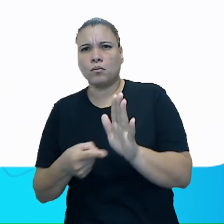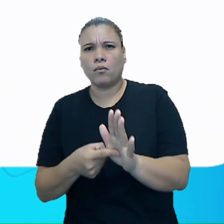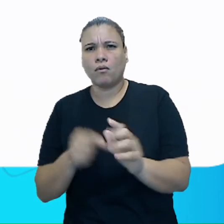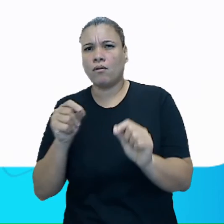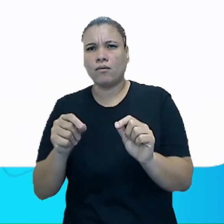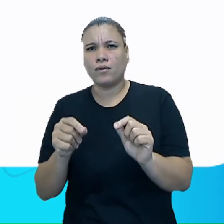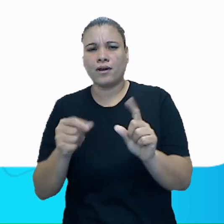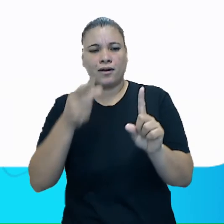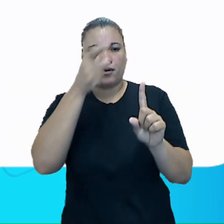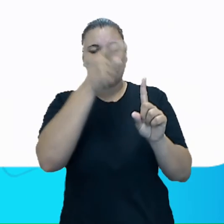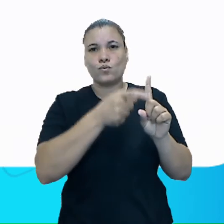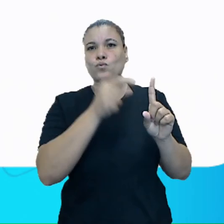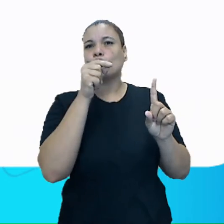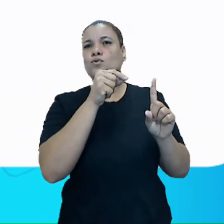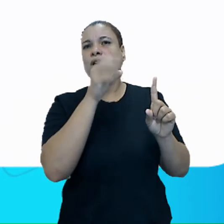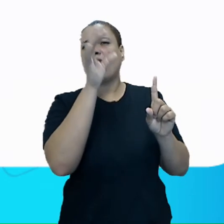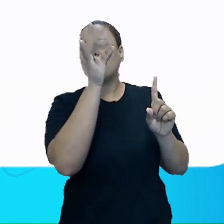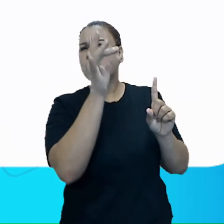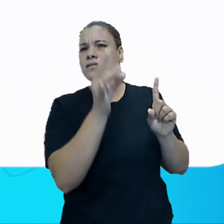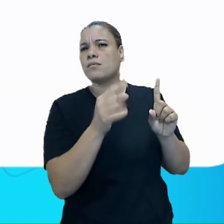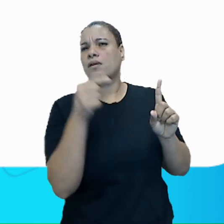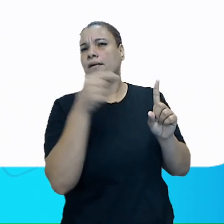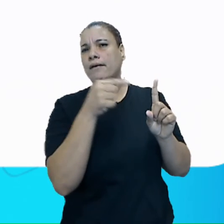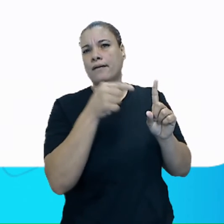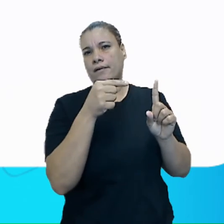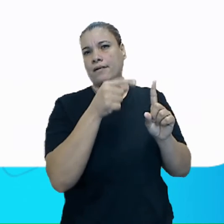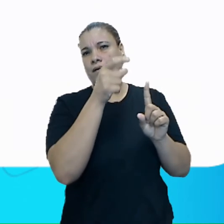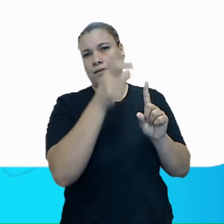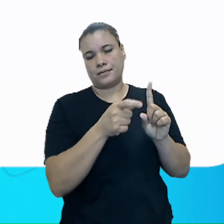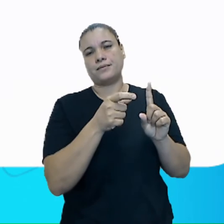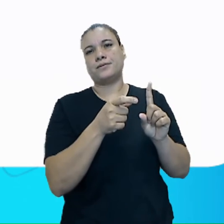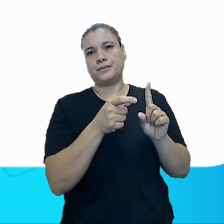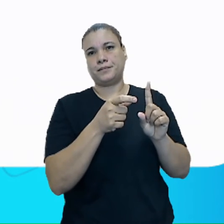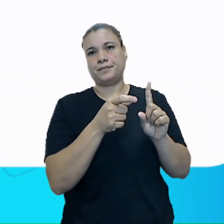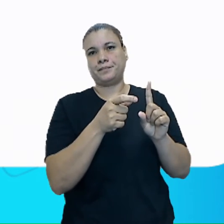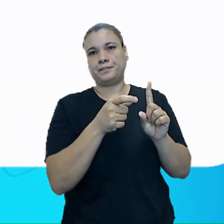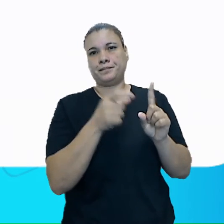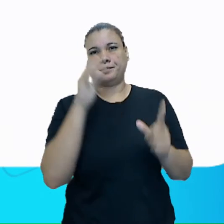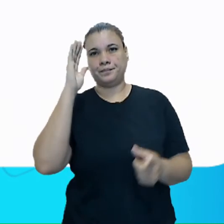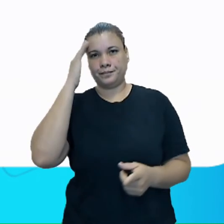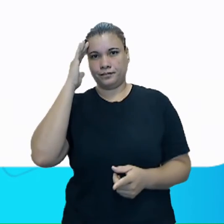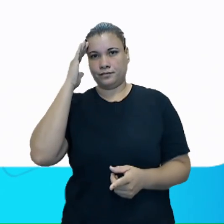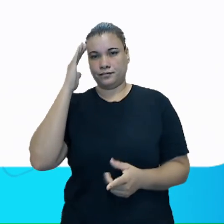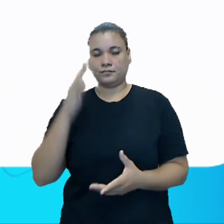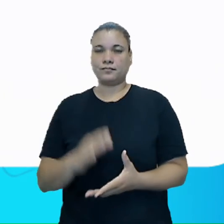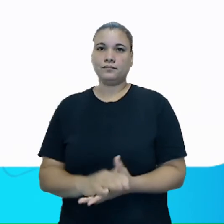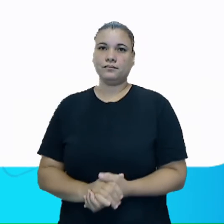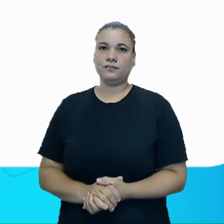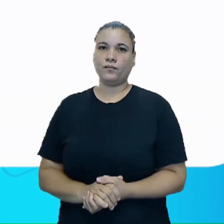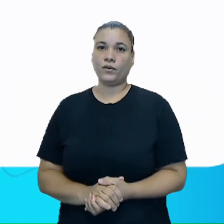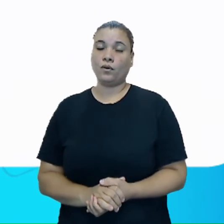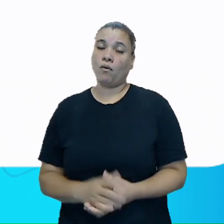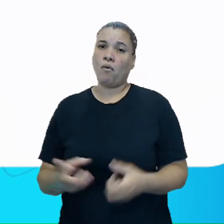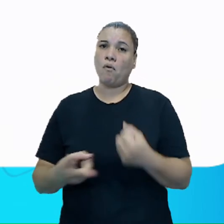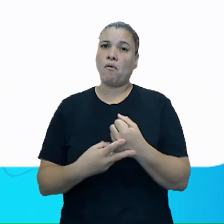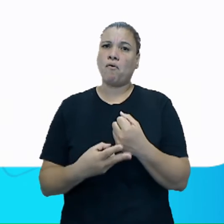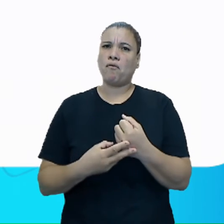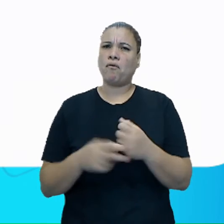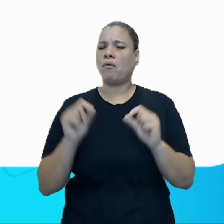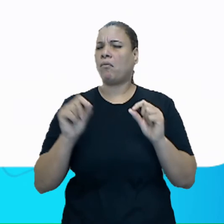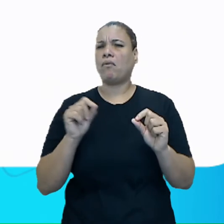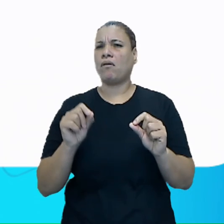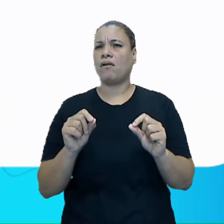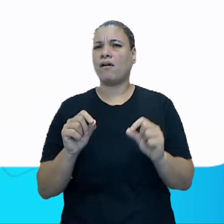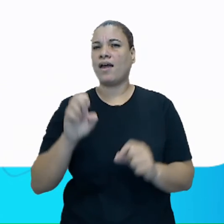O é um estado permanente. O Luiz Fernando é competente. Esse verbo ele é de